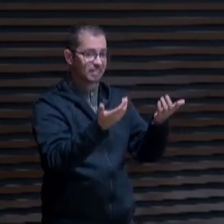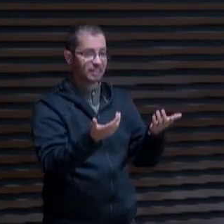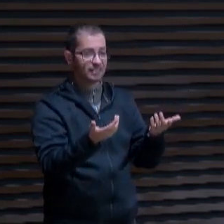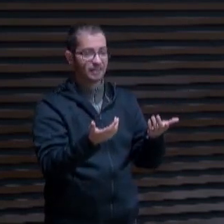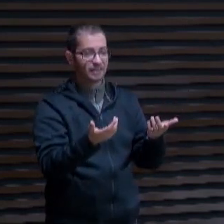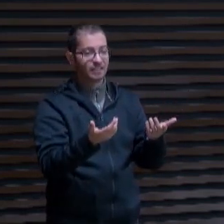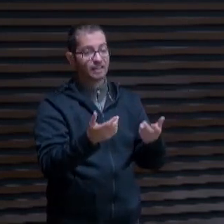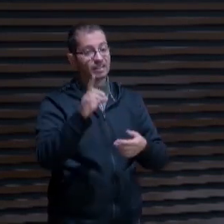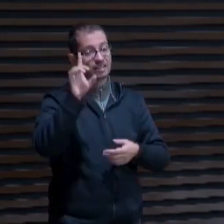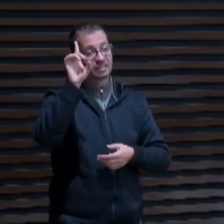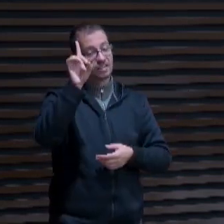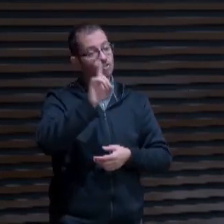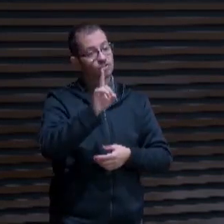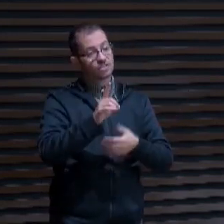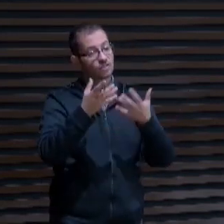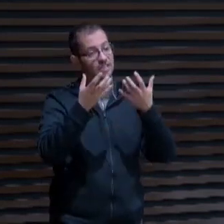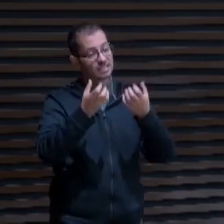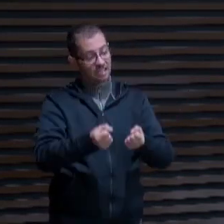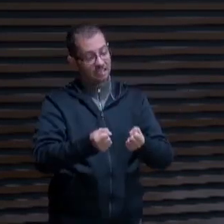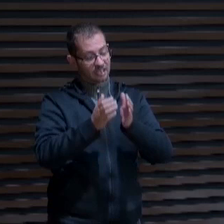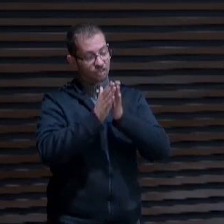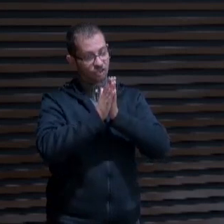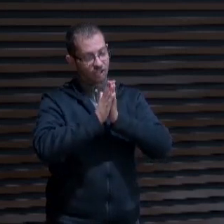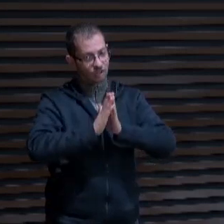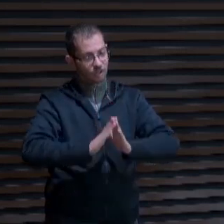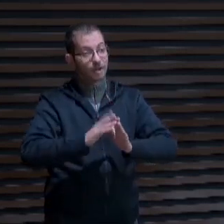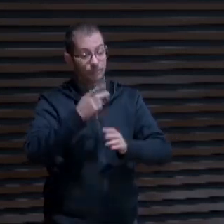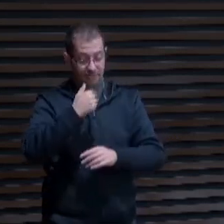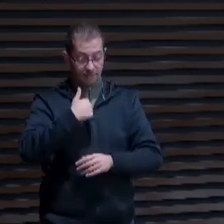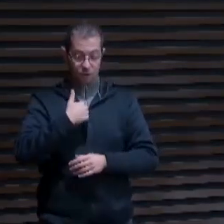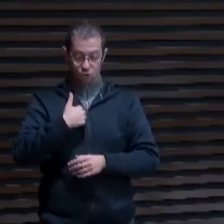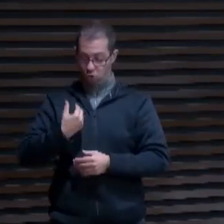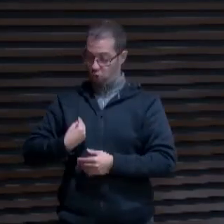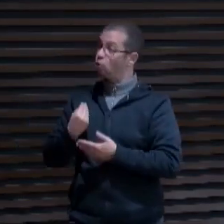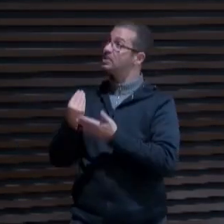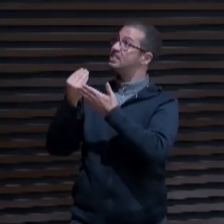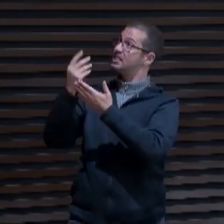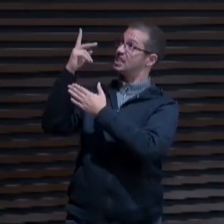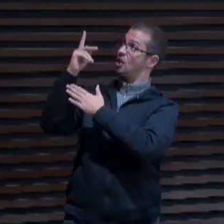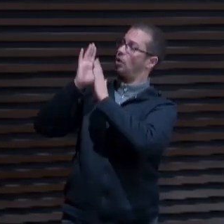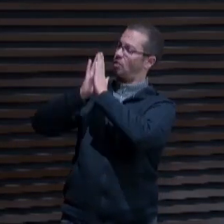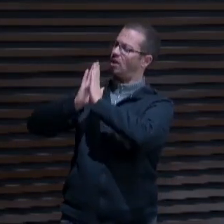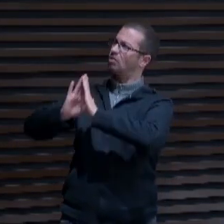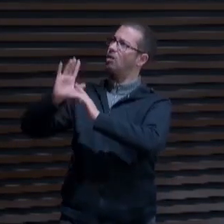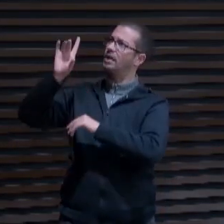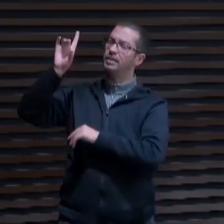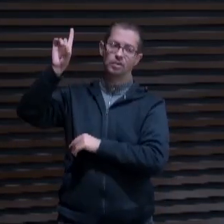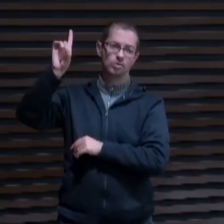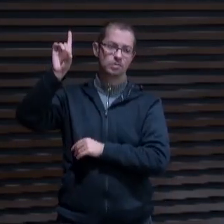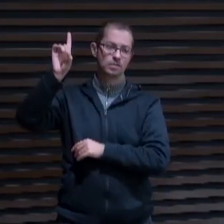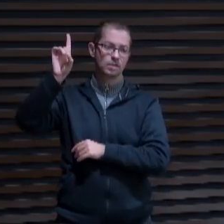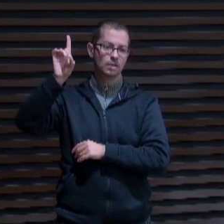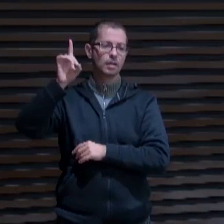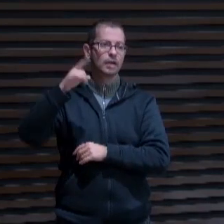nós adoremos, digamos, Senhor, eu sou o teu, eu te adoro, e nós colocarmos os nossos